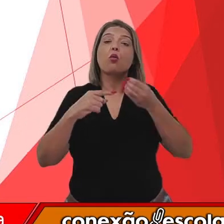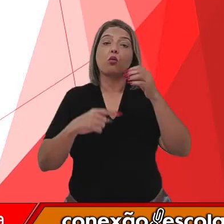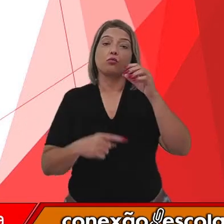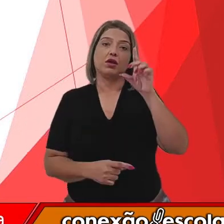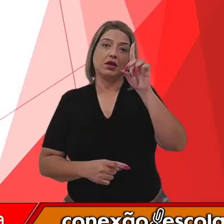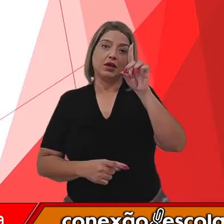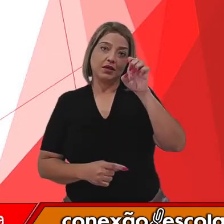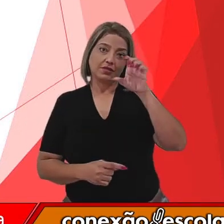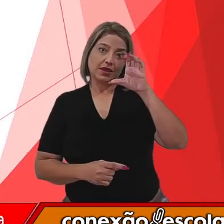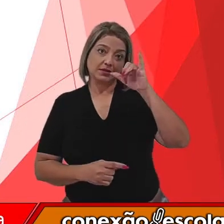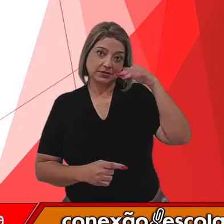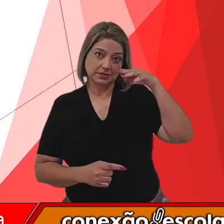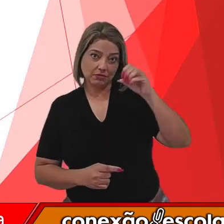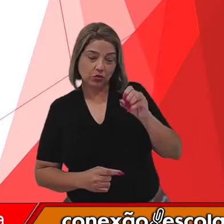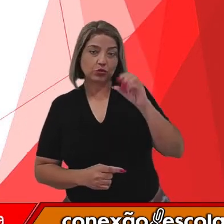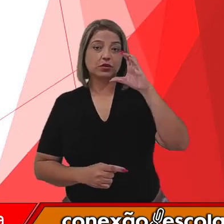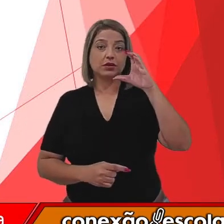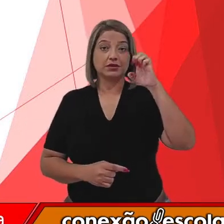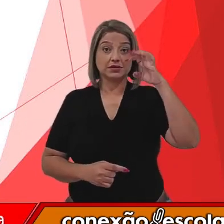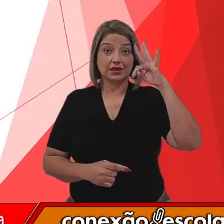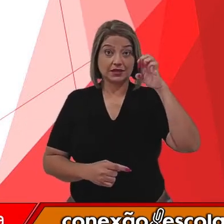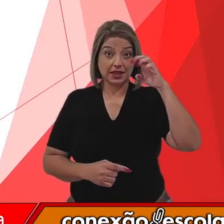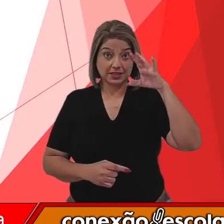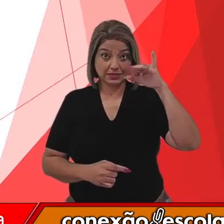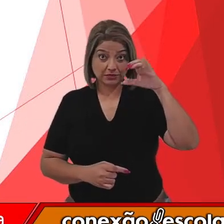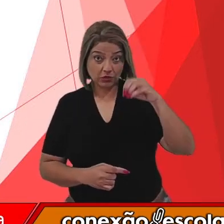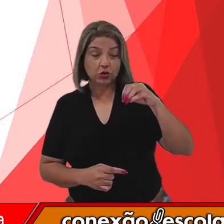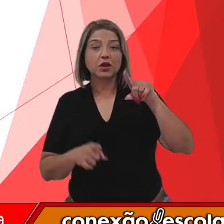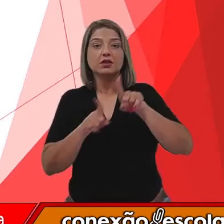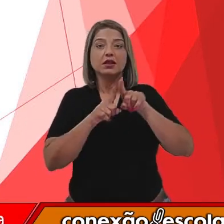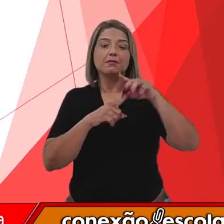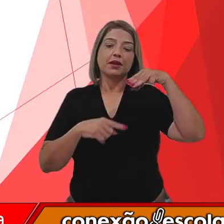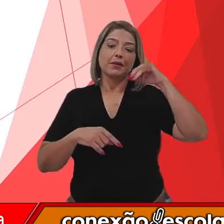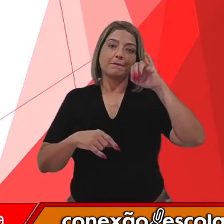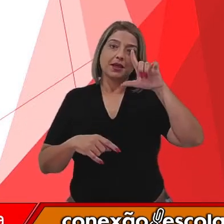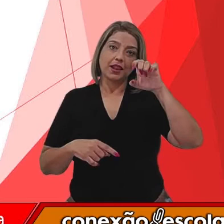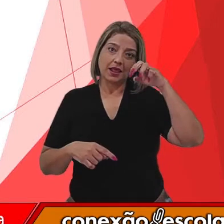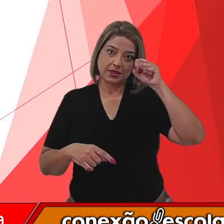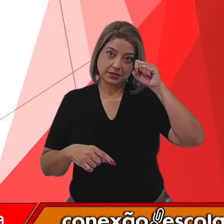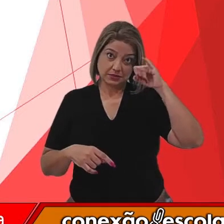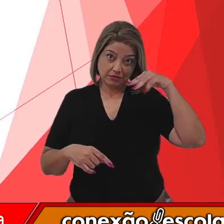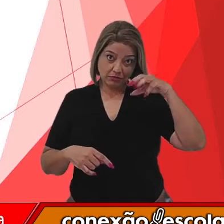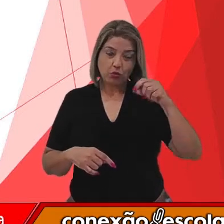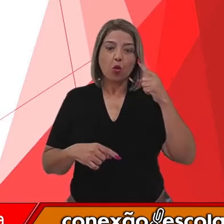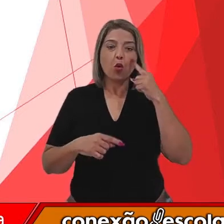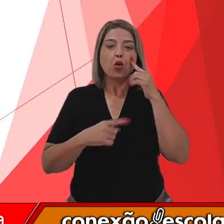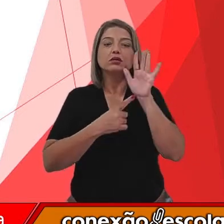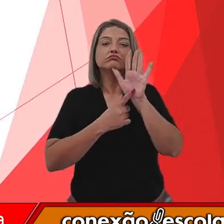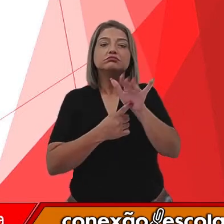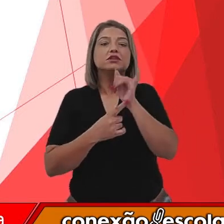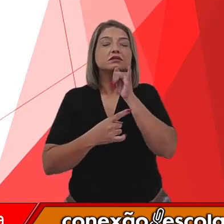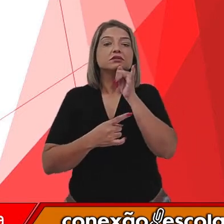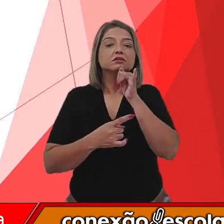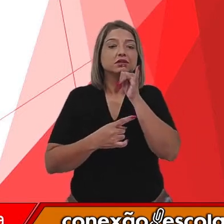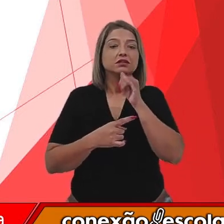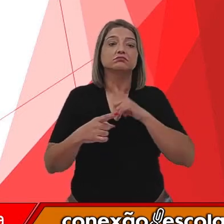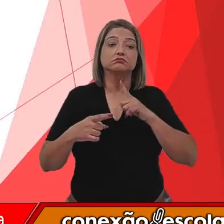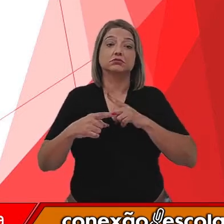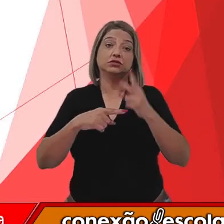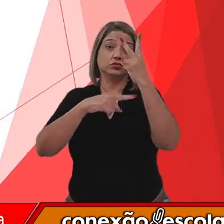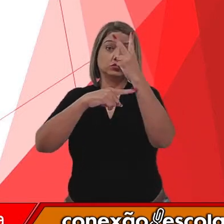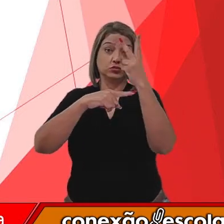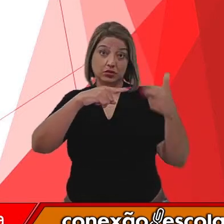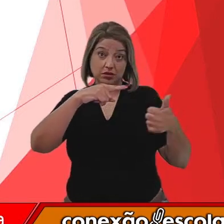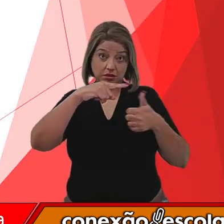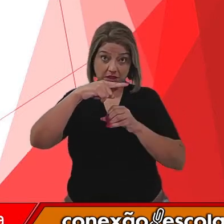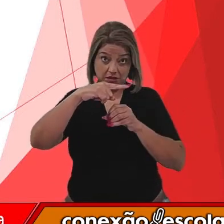décimos, centésimos e milésimos. Aqui nós temos 3 exemplos. Nós temos o exemplo de